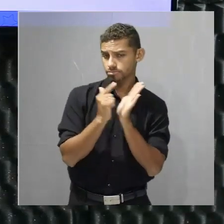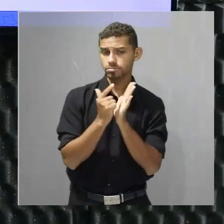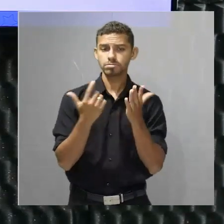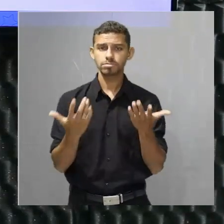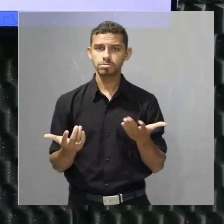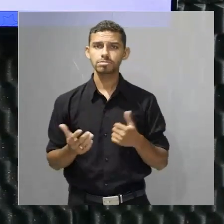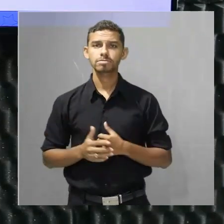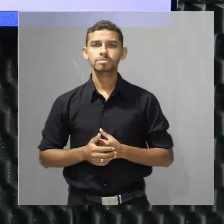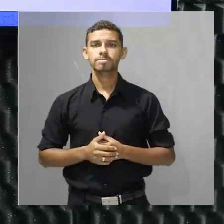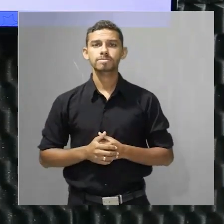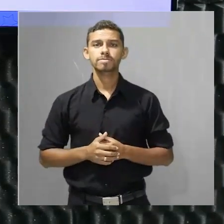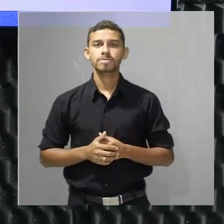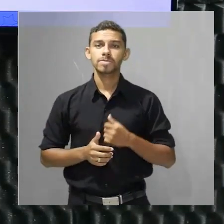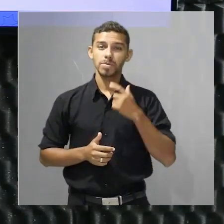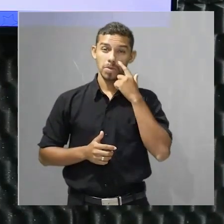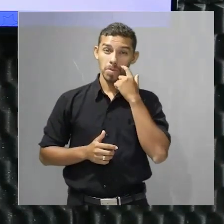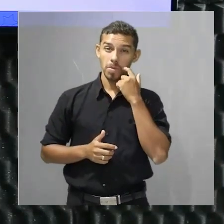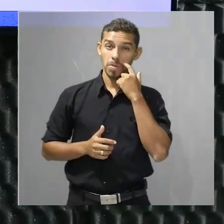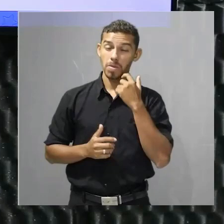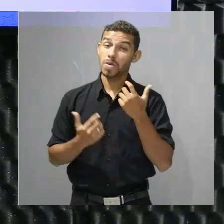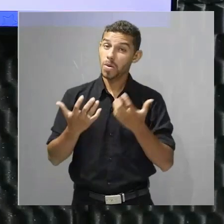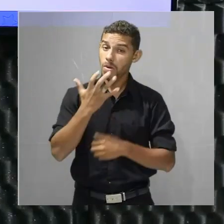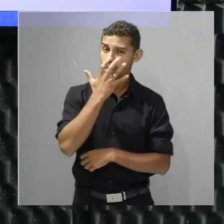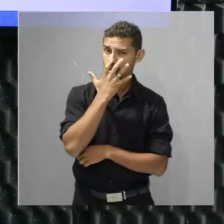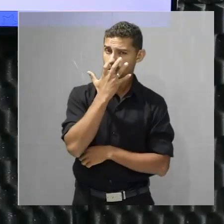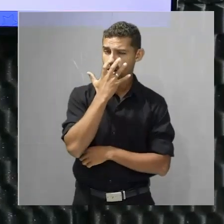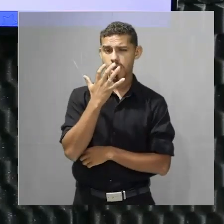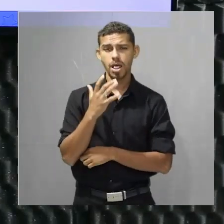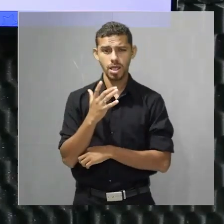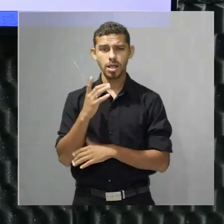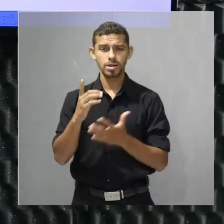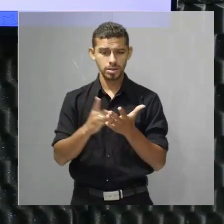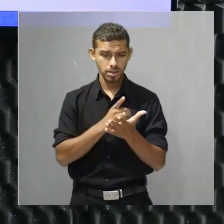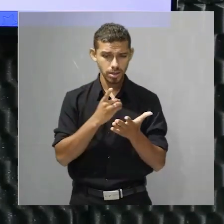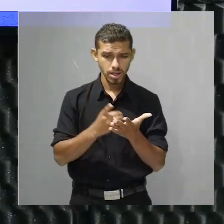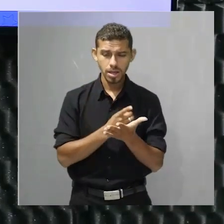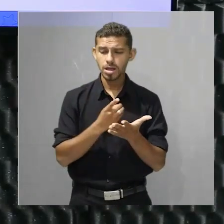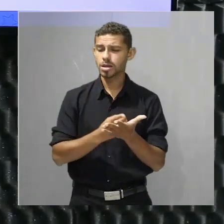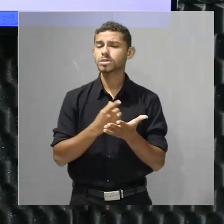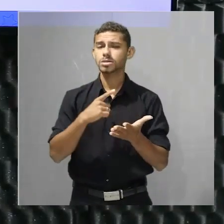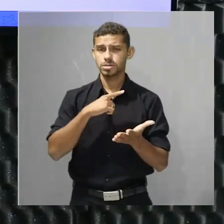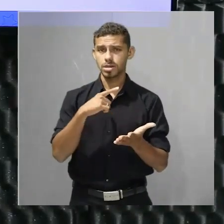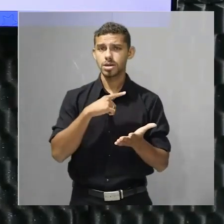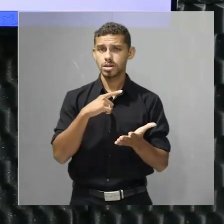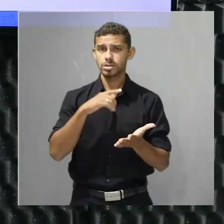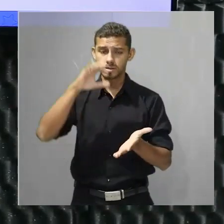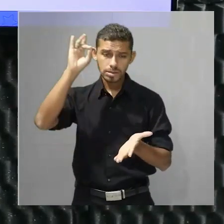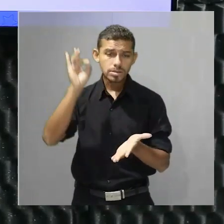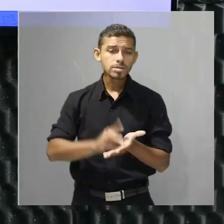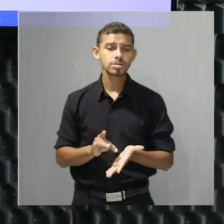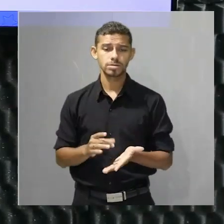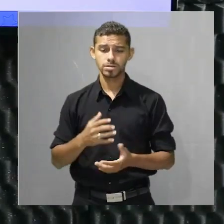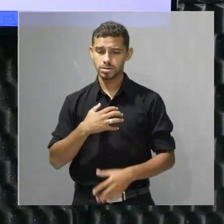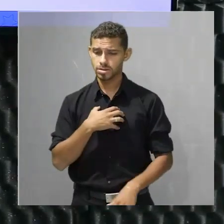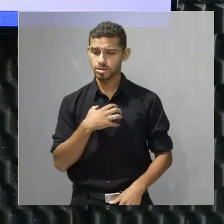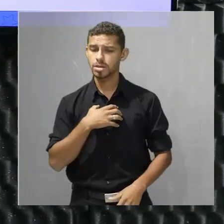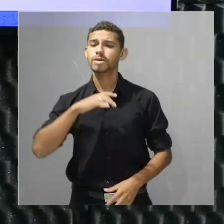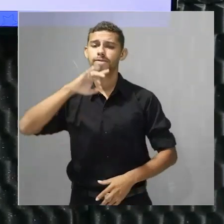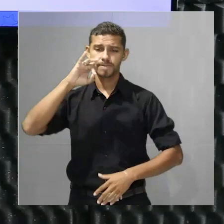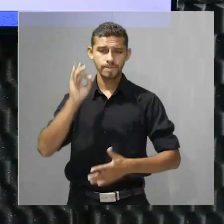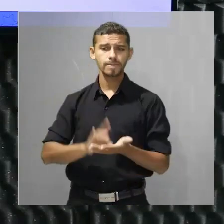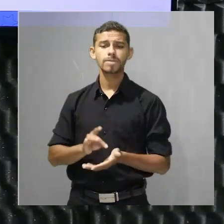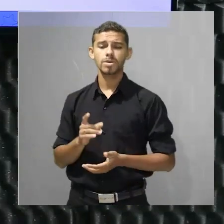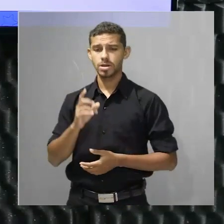observem que a denotação Ela traz a linguagem no seu sentido real e o que que isso tem a ver com a redação